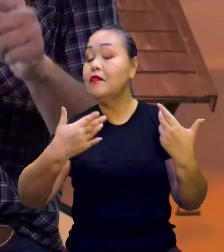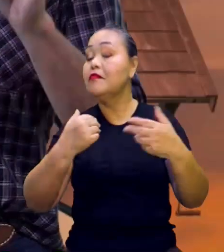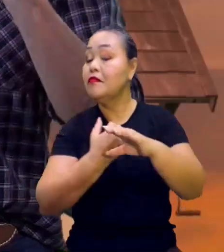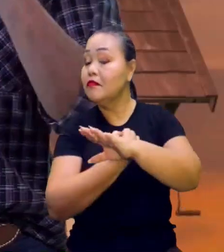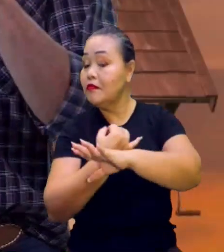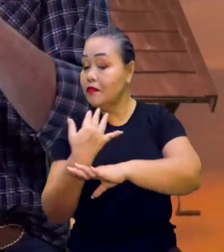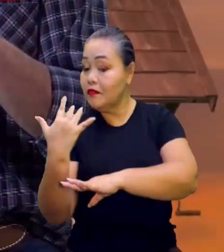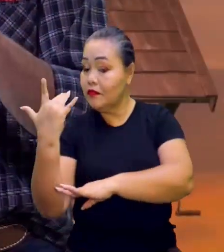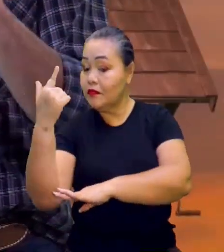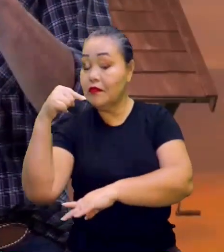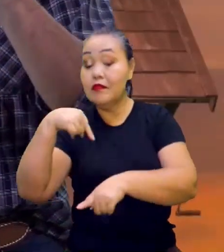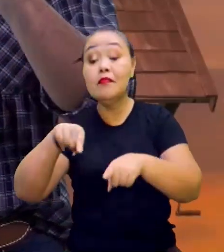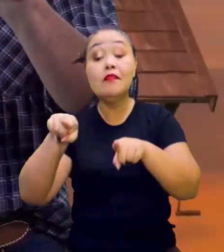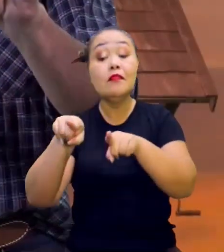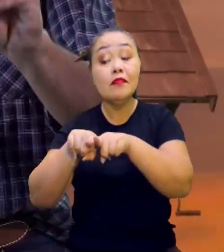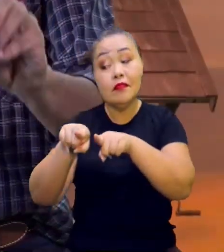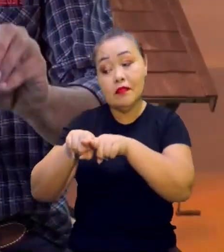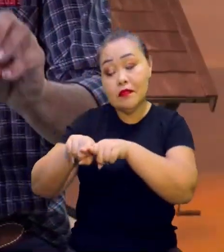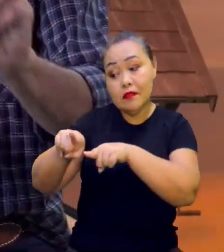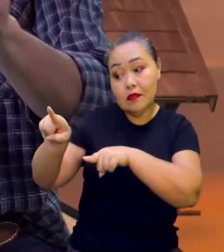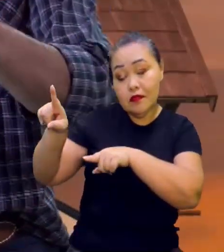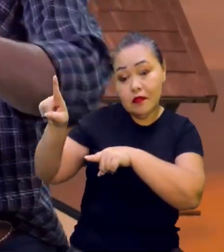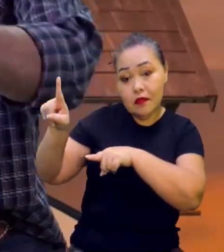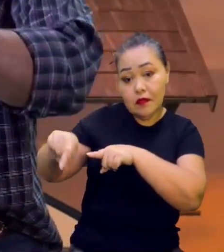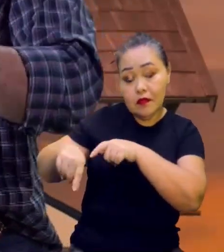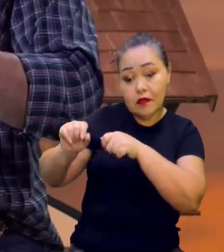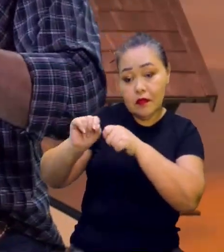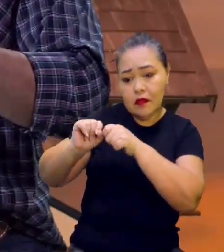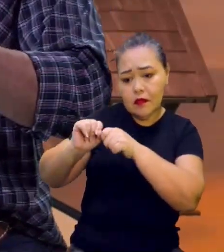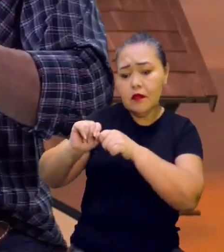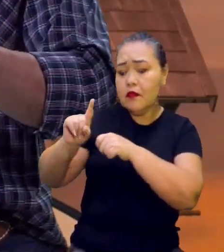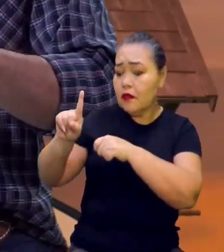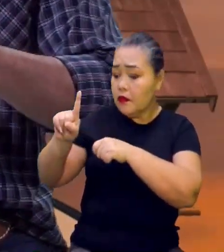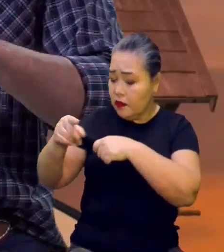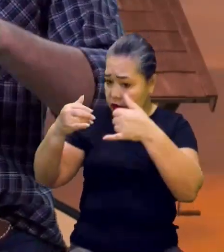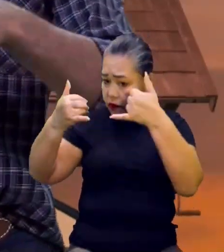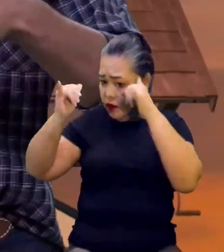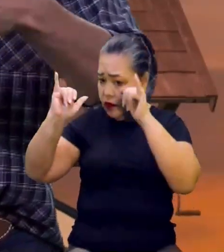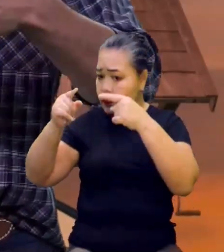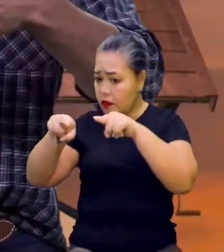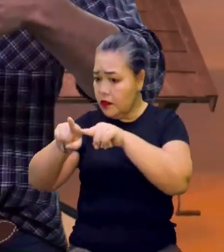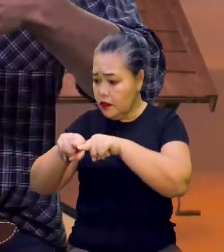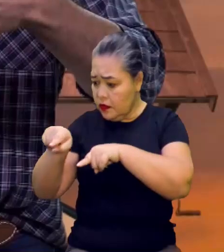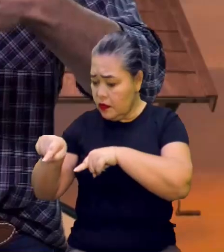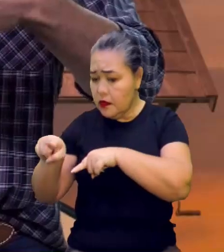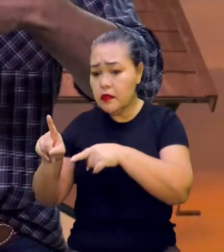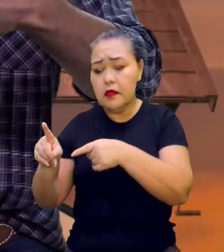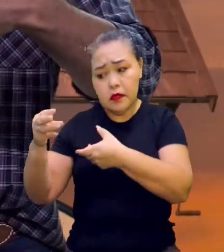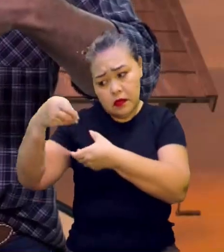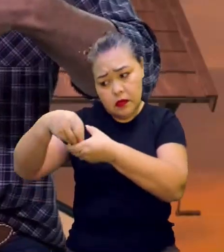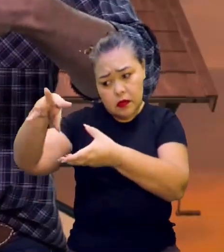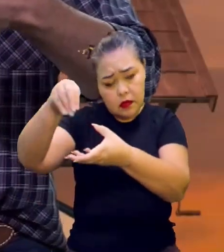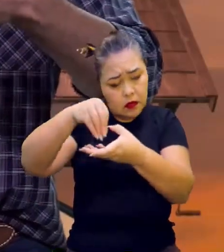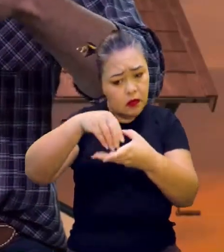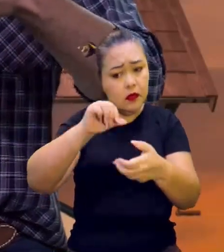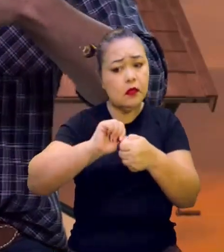também da atividade da agricultura e da atividade da pecuária. Então, nós falamos de